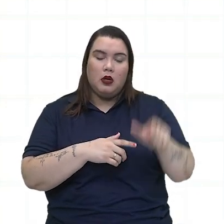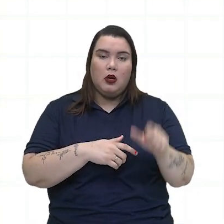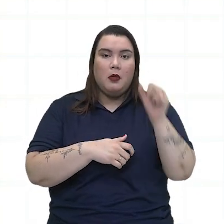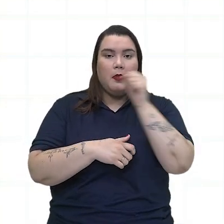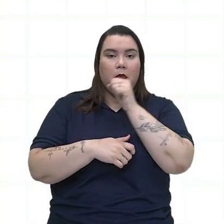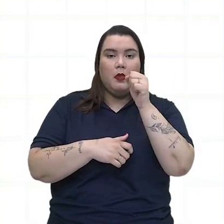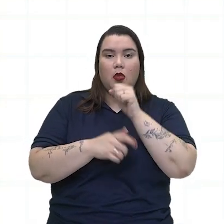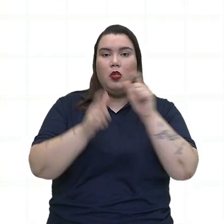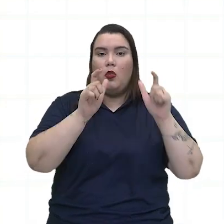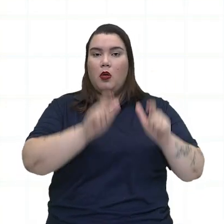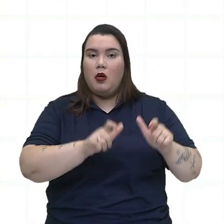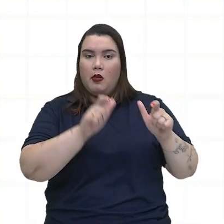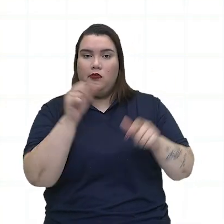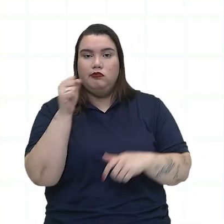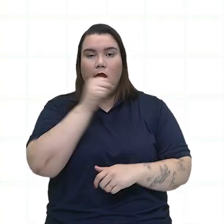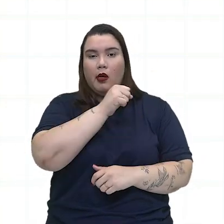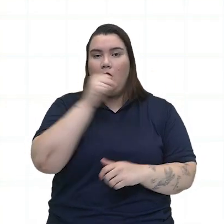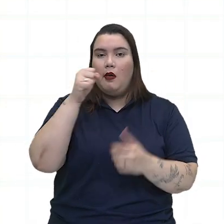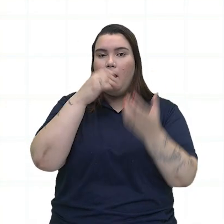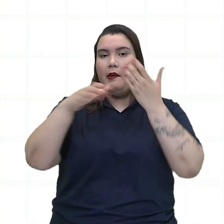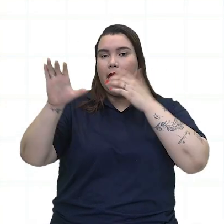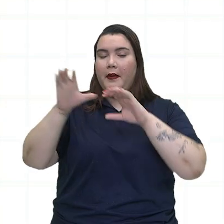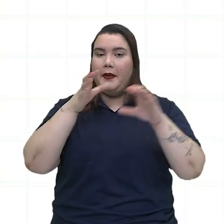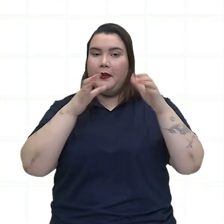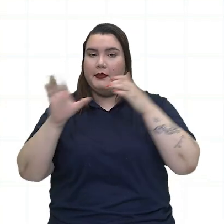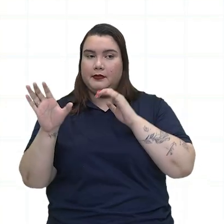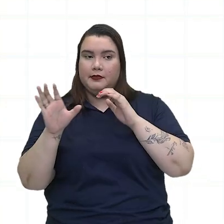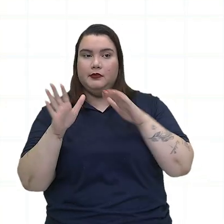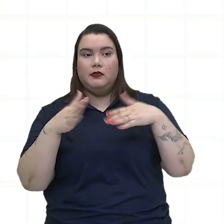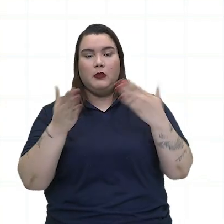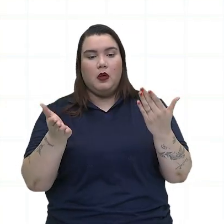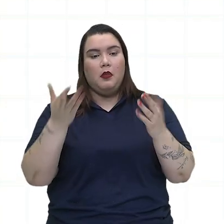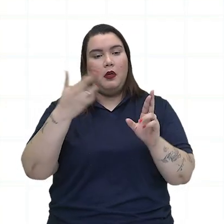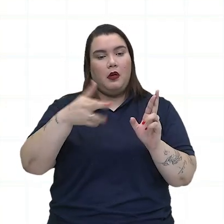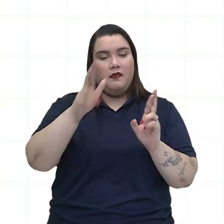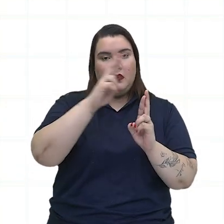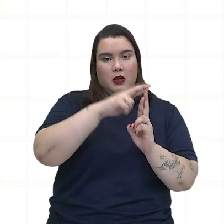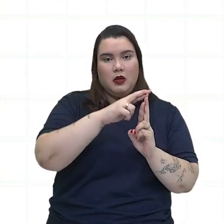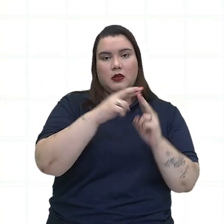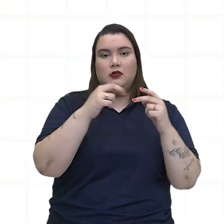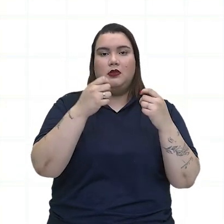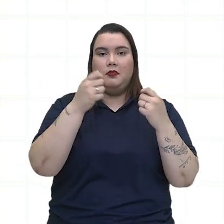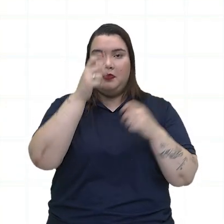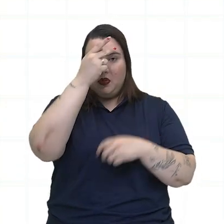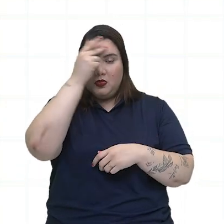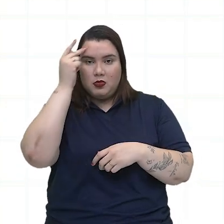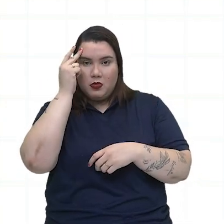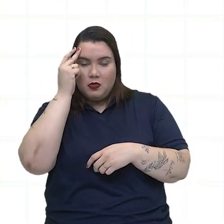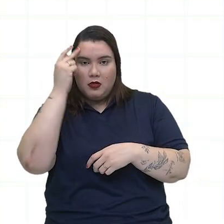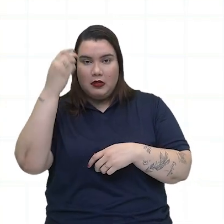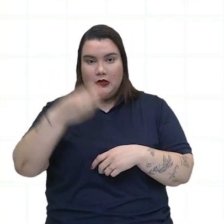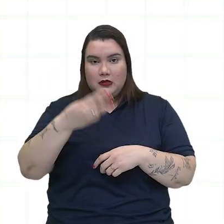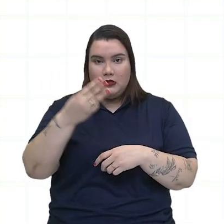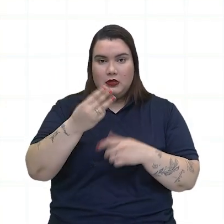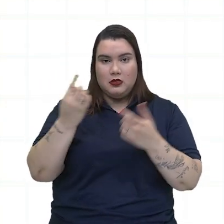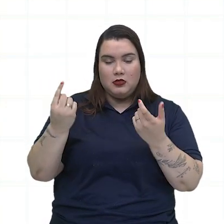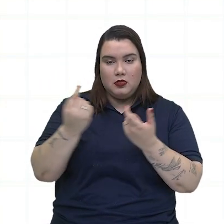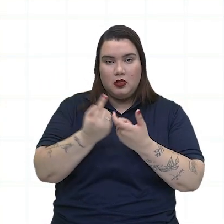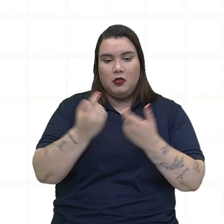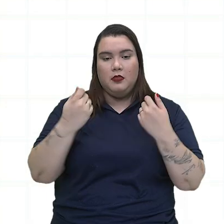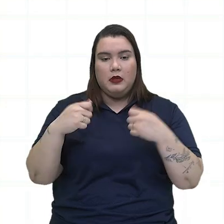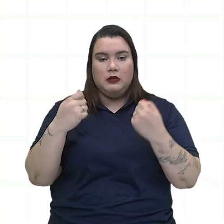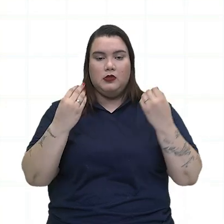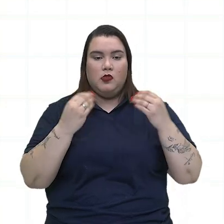falando ela ou ele. Então, terceira pessoa do singular, o verbo vai aparecer com a